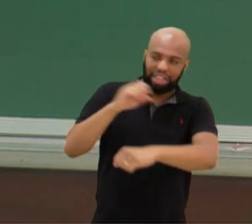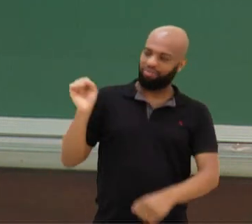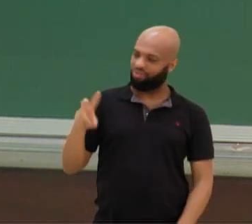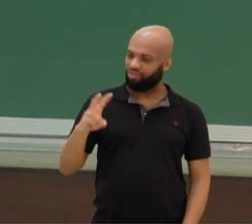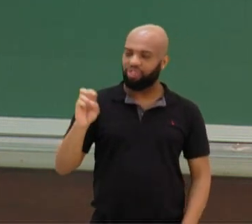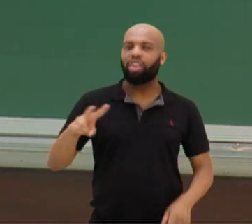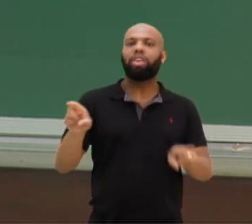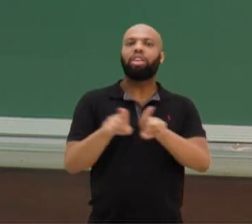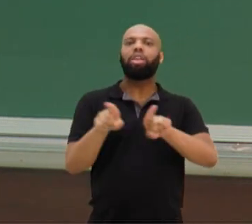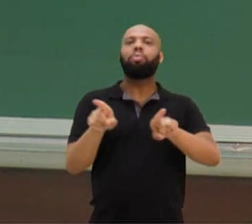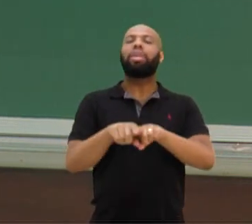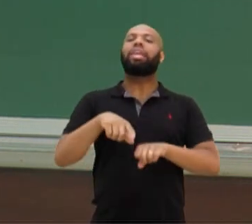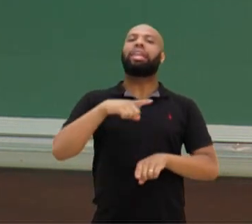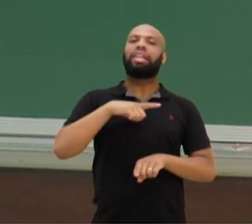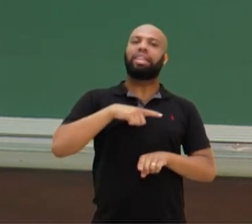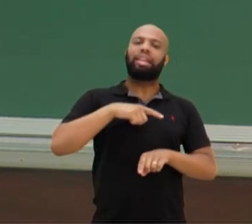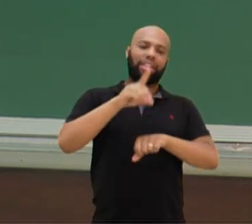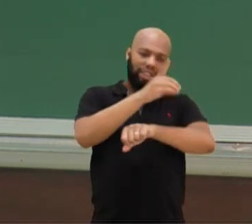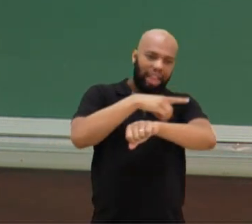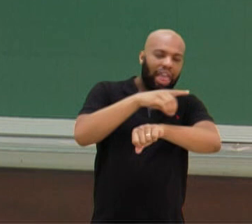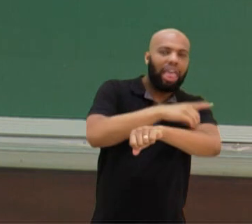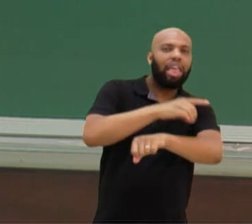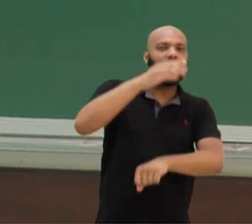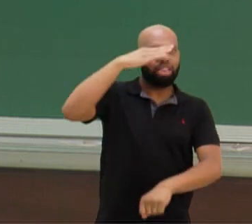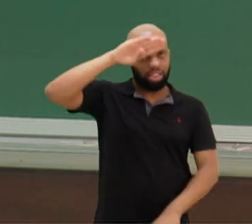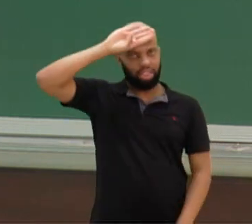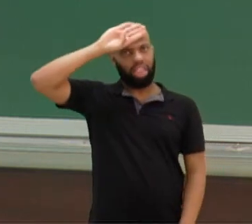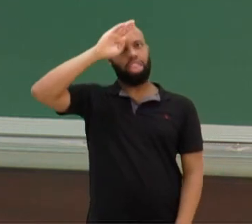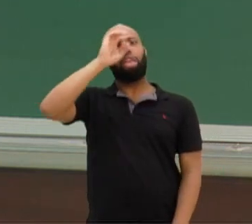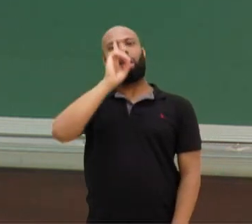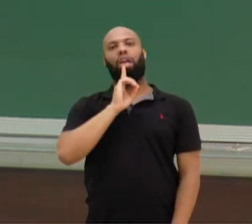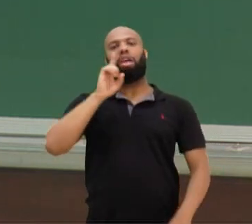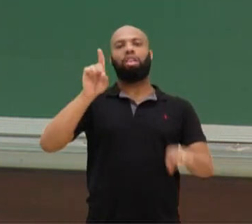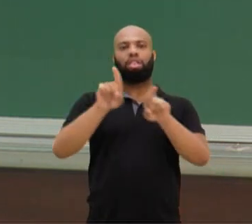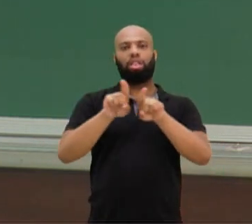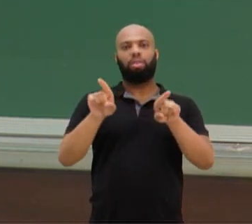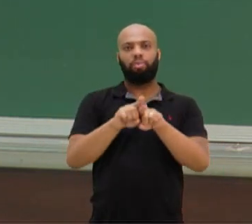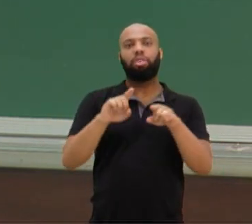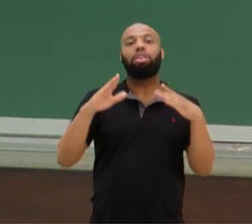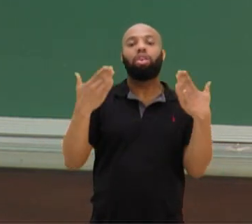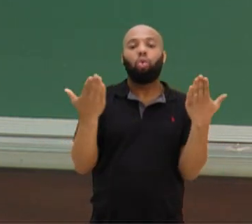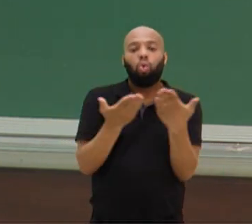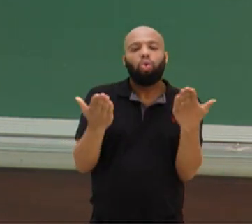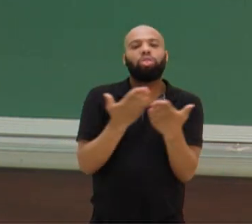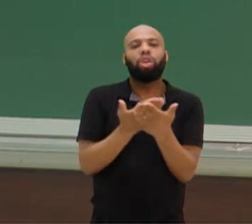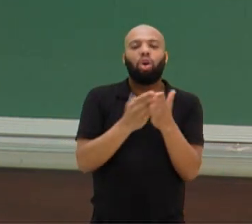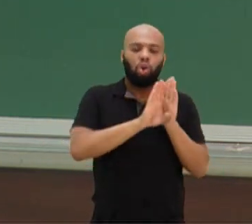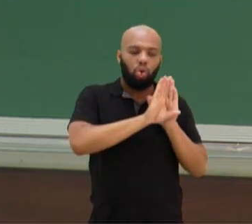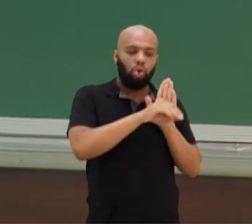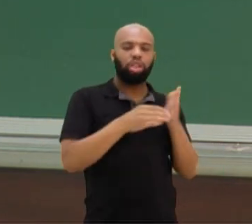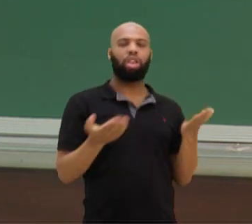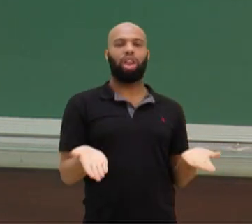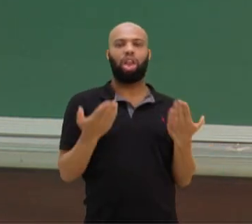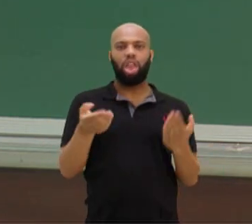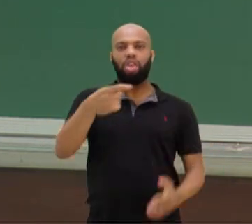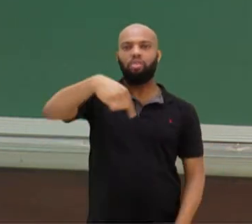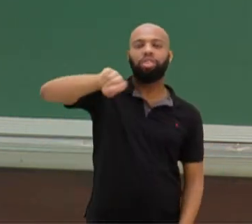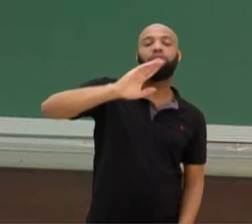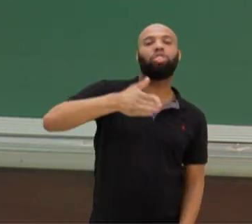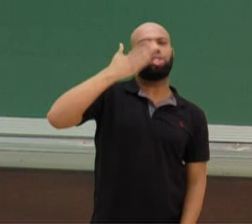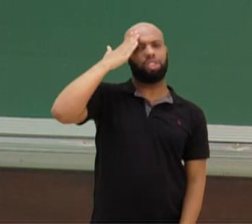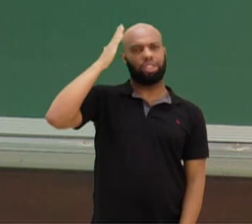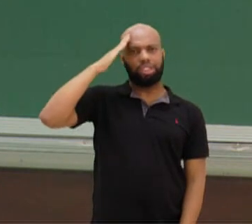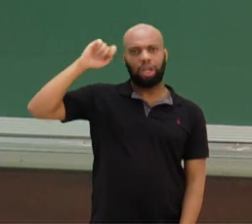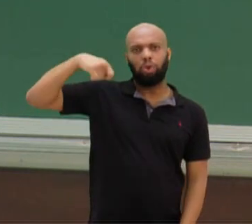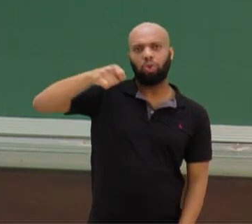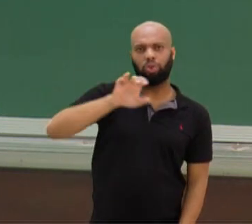ali em dengue, em febre amarela, relembrou algumas coisas também. Então, a aula de hoje é um pouquinho mais leve de conceito para vocês, porque vocês já sabem bastante disso